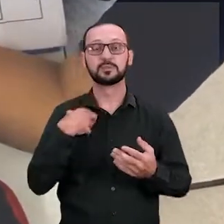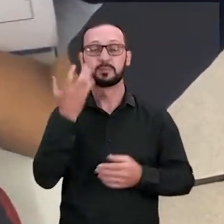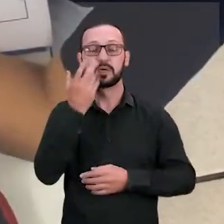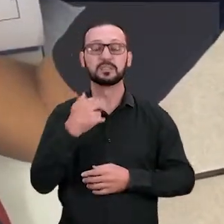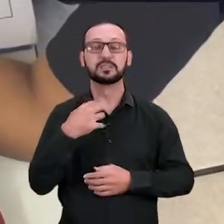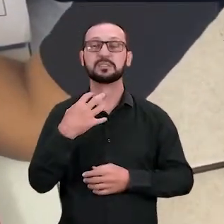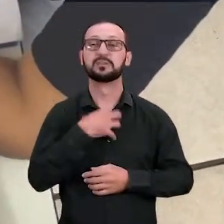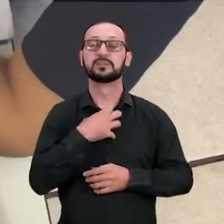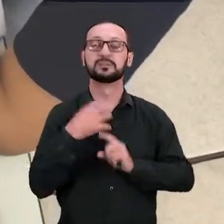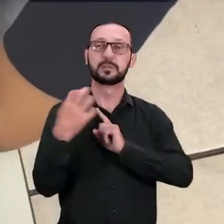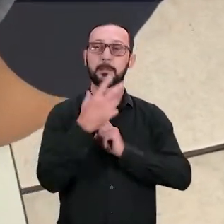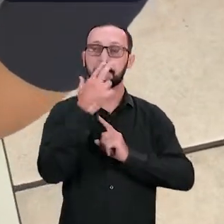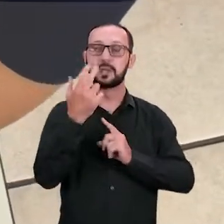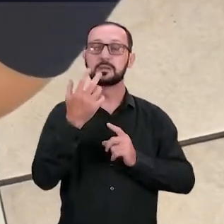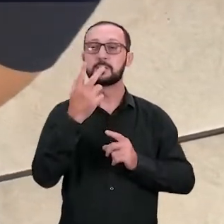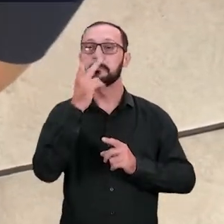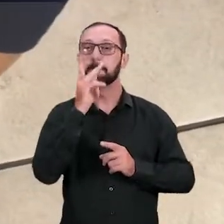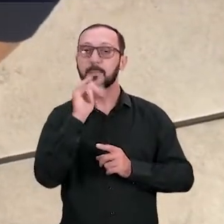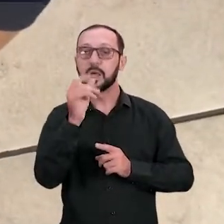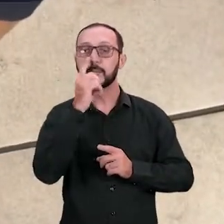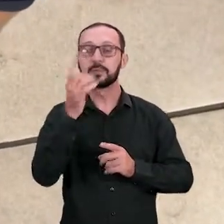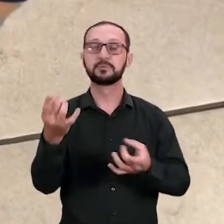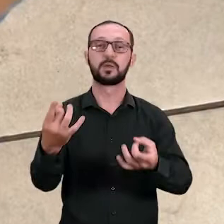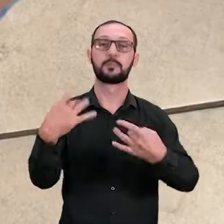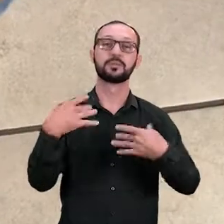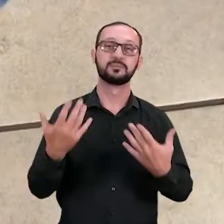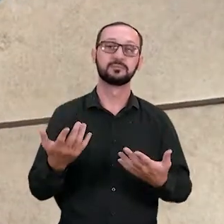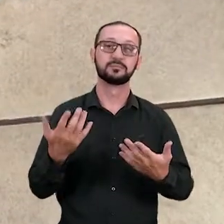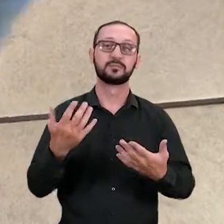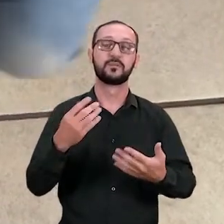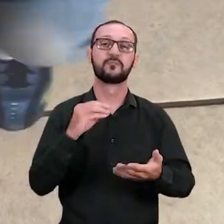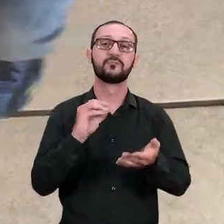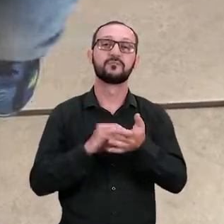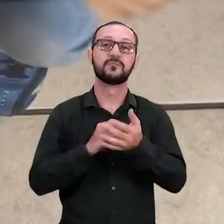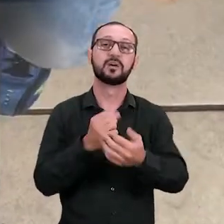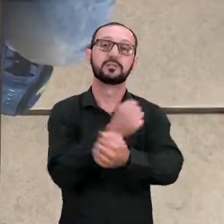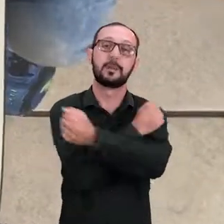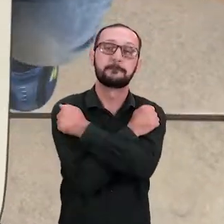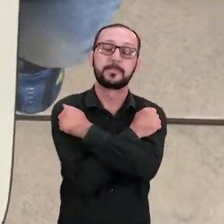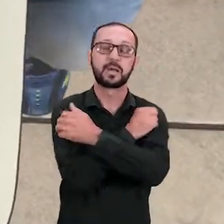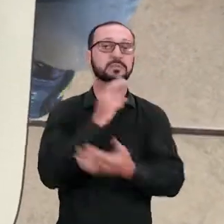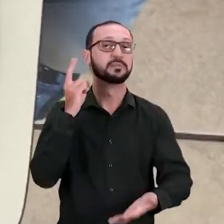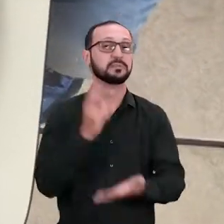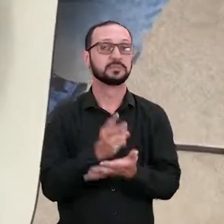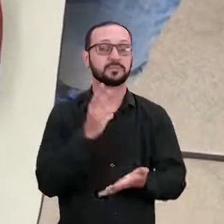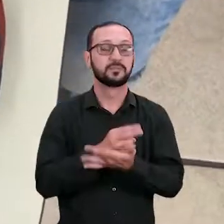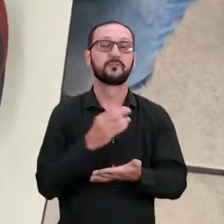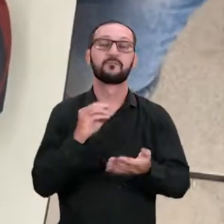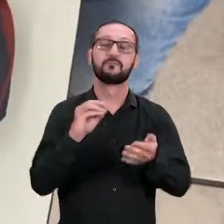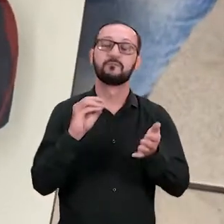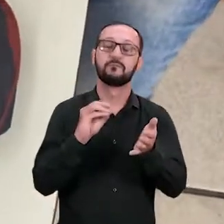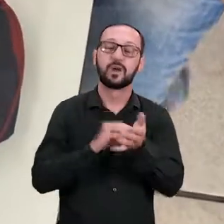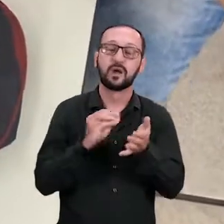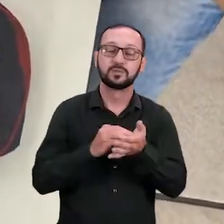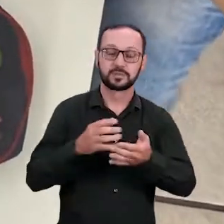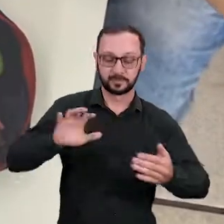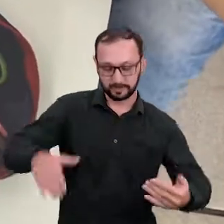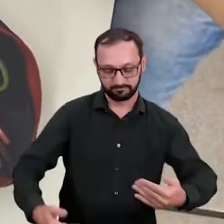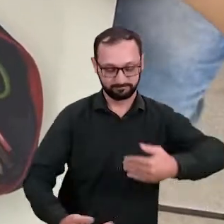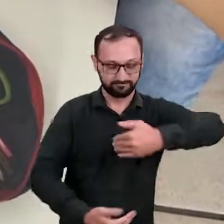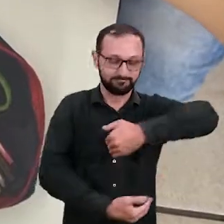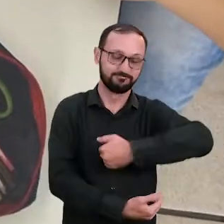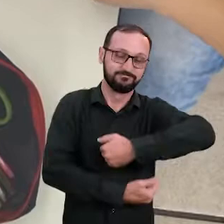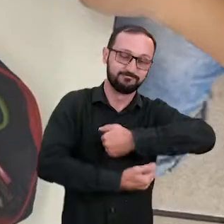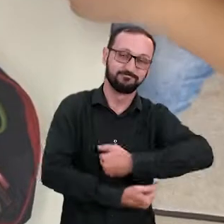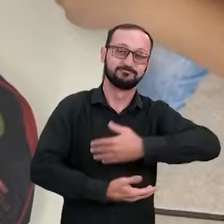na criança de ausência de pai, ausência de mãe, ausência de abraço de pai e de mãe, ausência de colo de pai e de mãe.